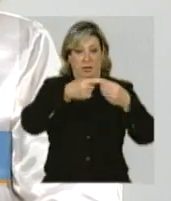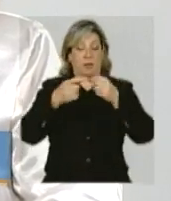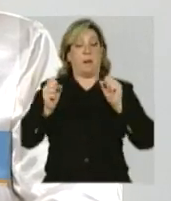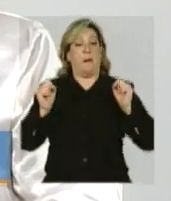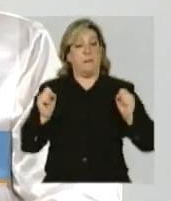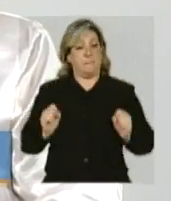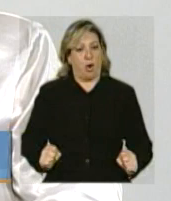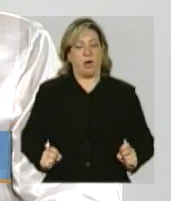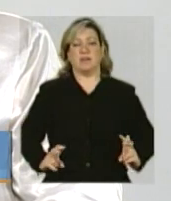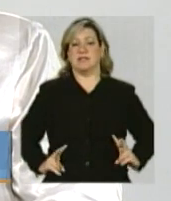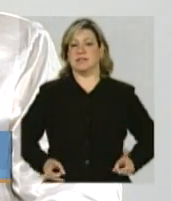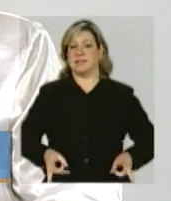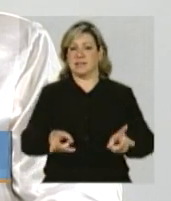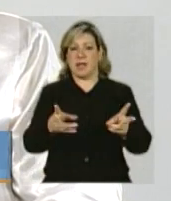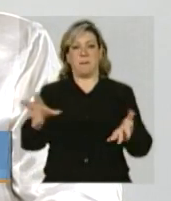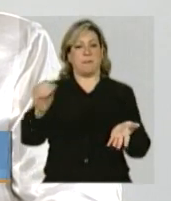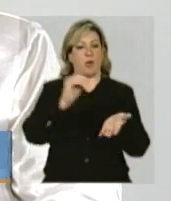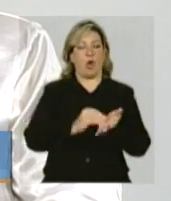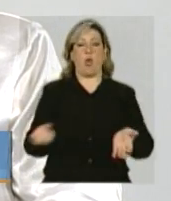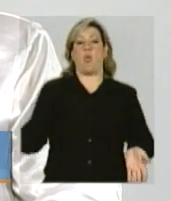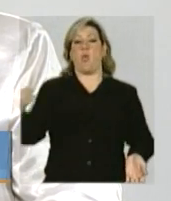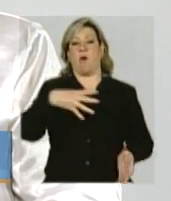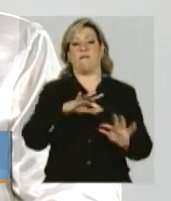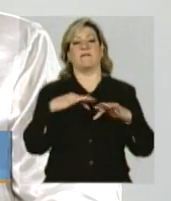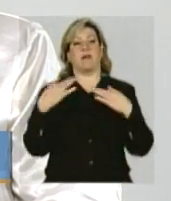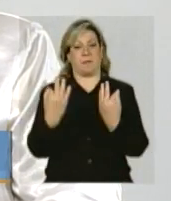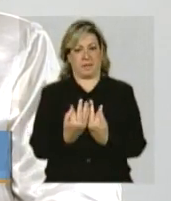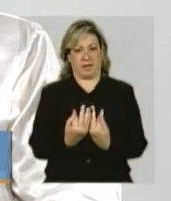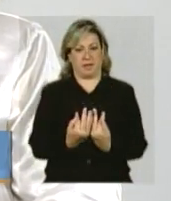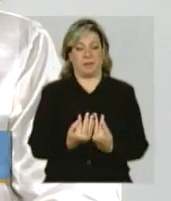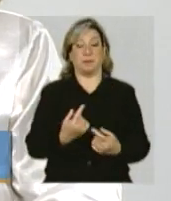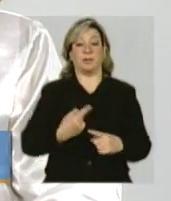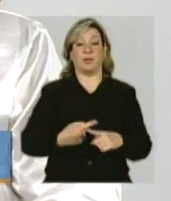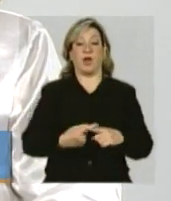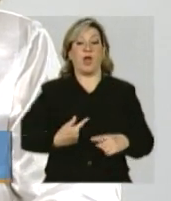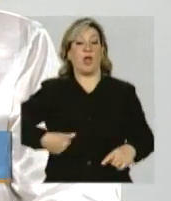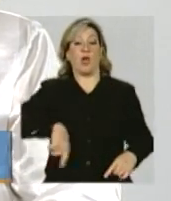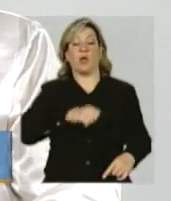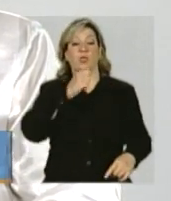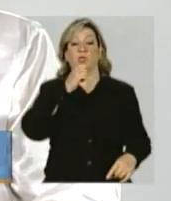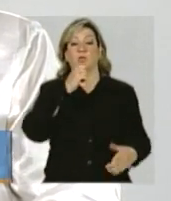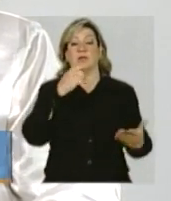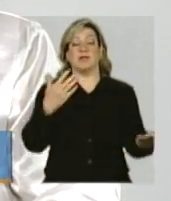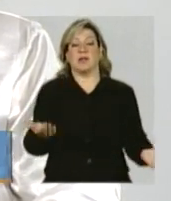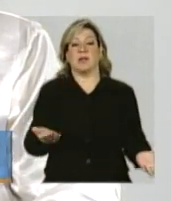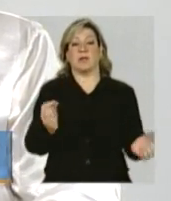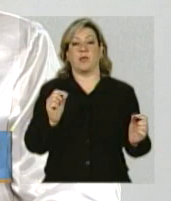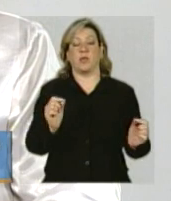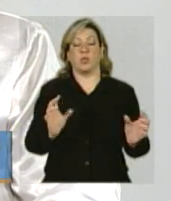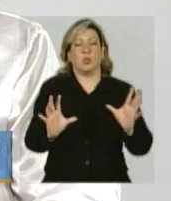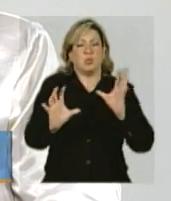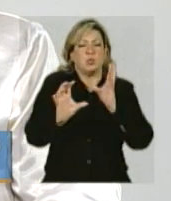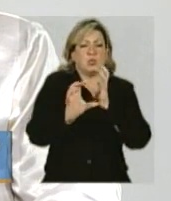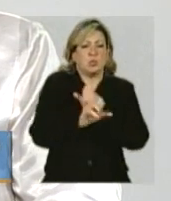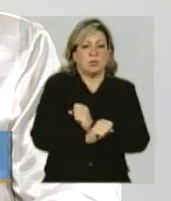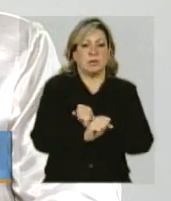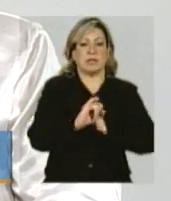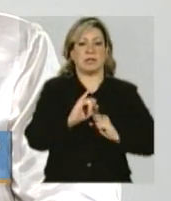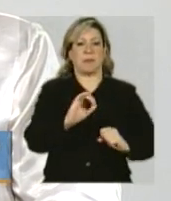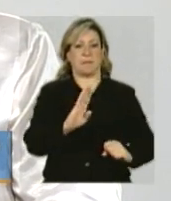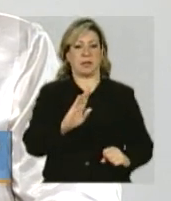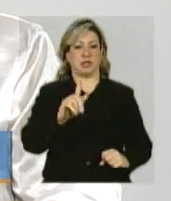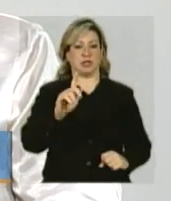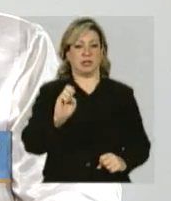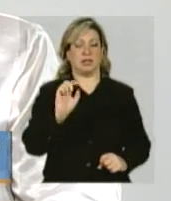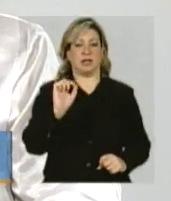incluir novas famílias, inclusive porque ainda não temos as estimativas finais do IBGE do número